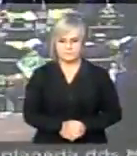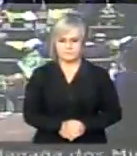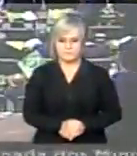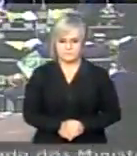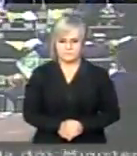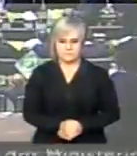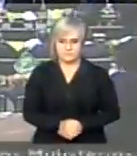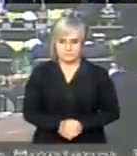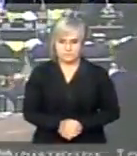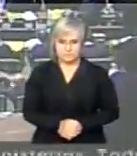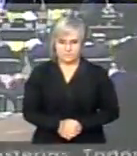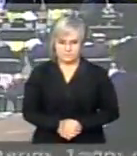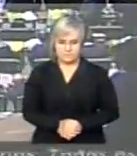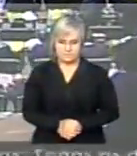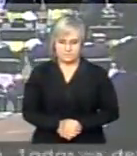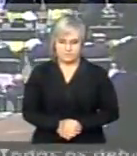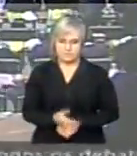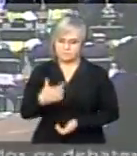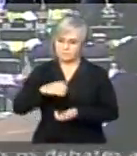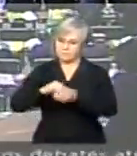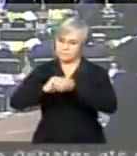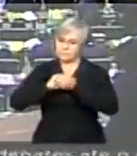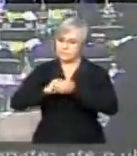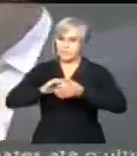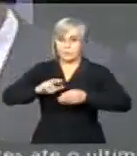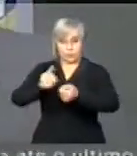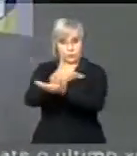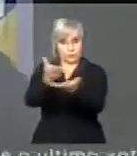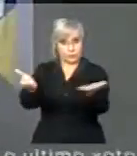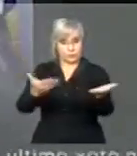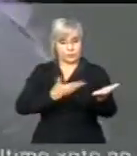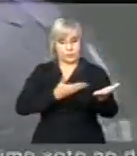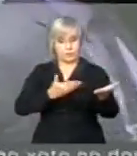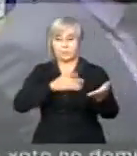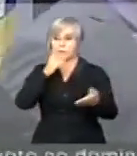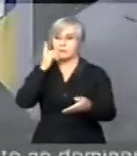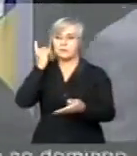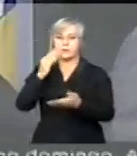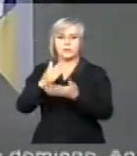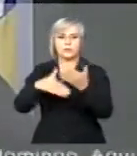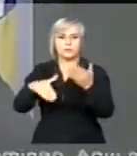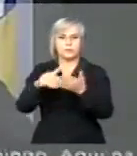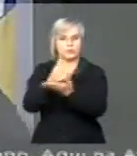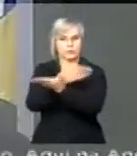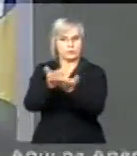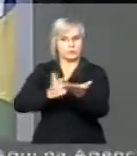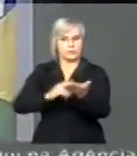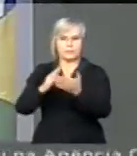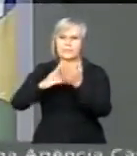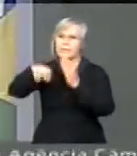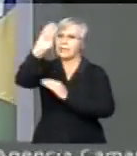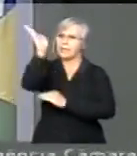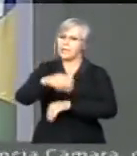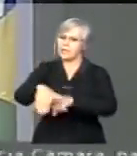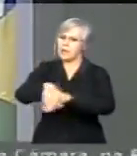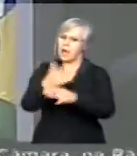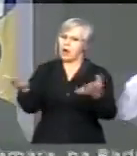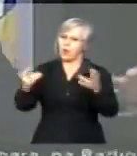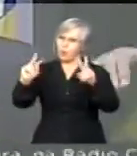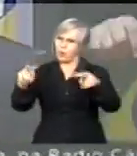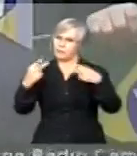Quero saudar a cada um dos amigos aqui, deputados, a cada um dos que estão em todo o Brasil, que estão nas ruas